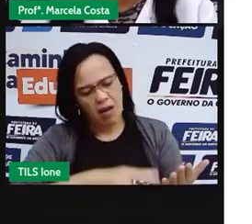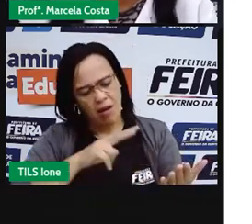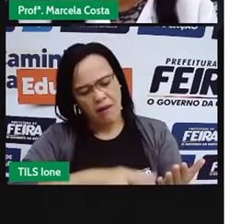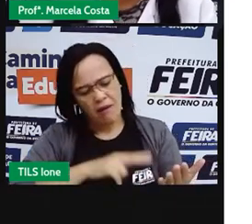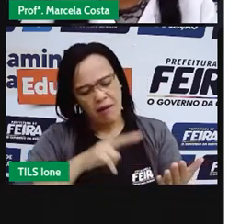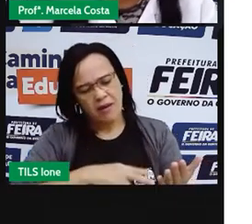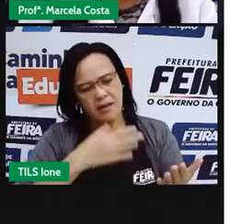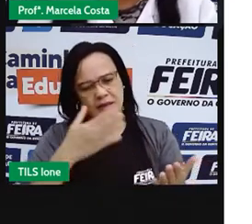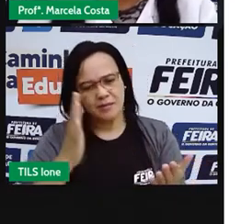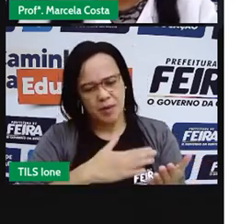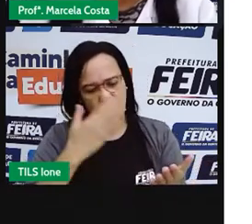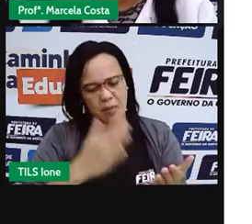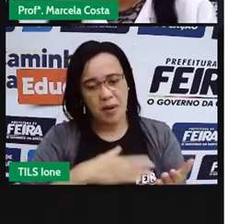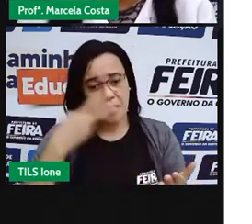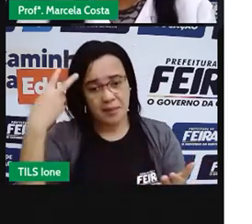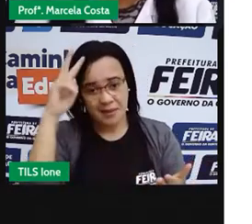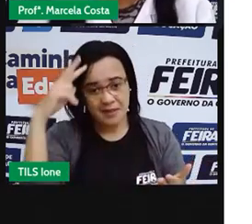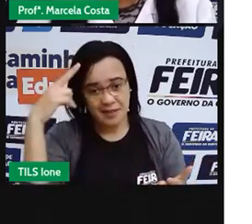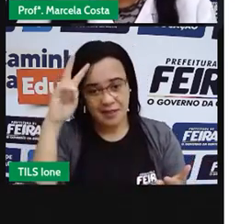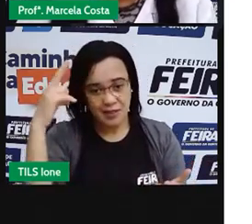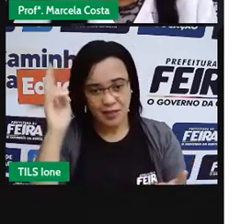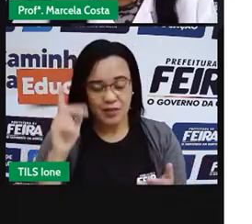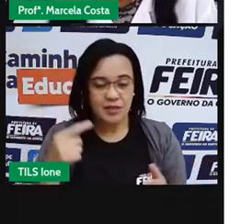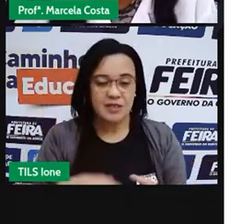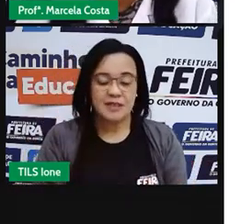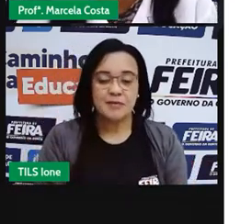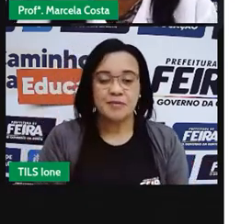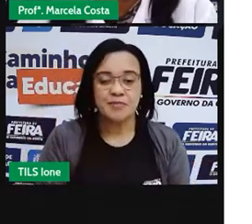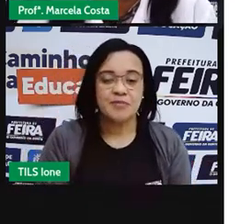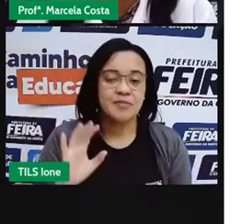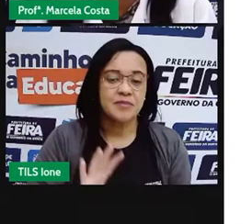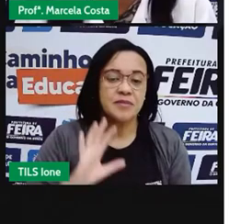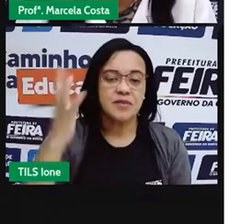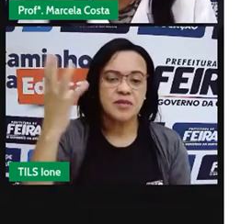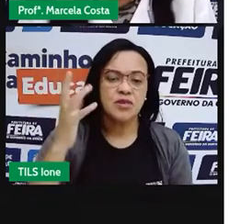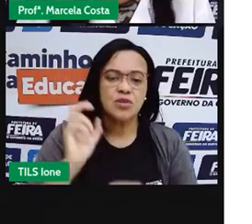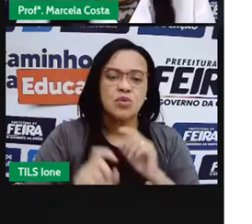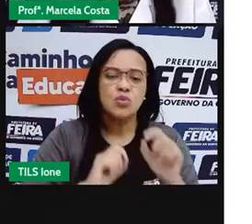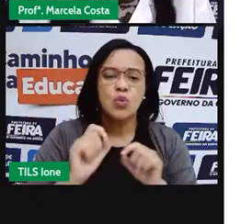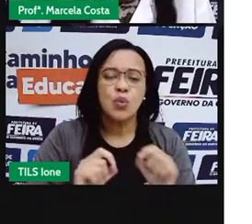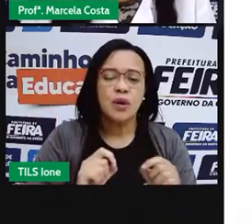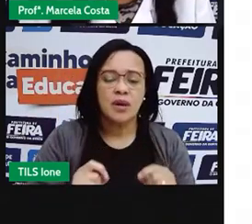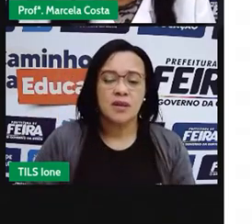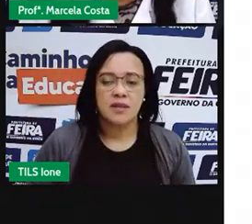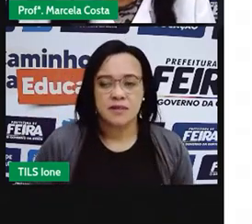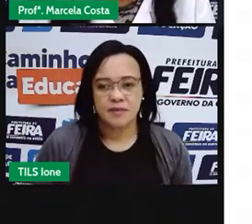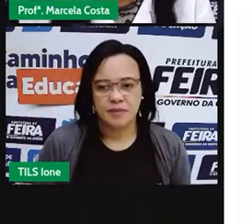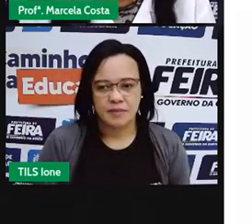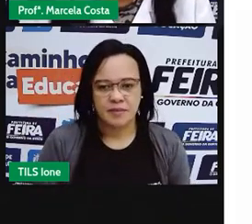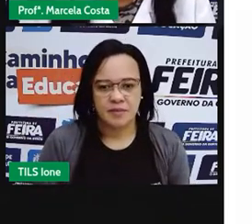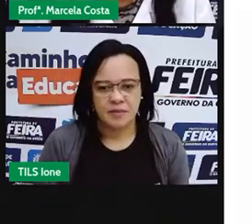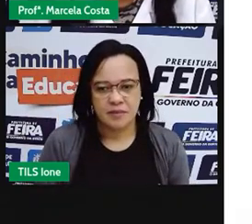o enredo já estava no meio da história. O que foi que aconteceu? Você se lembra?